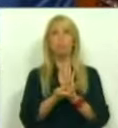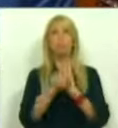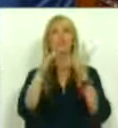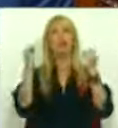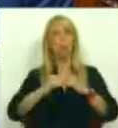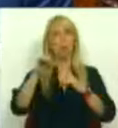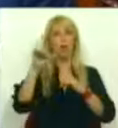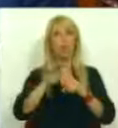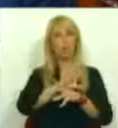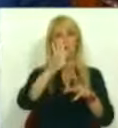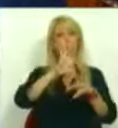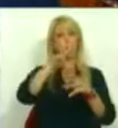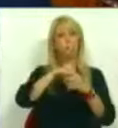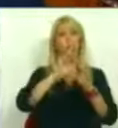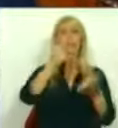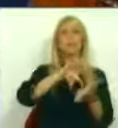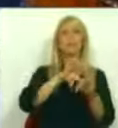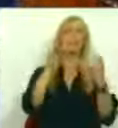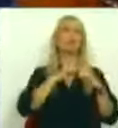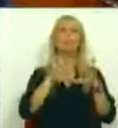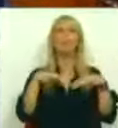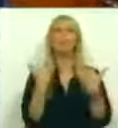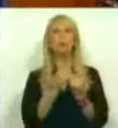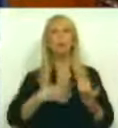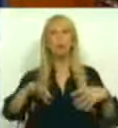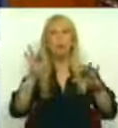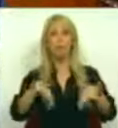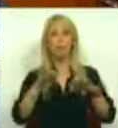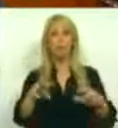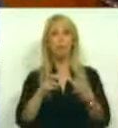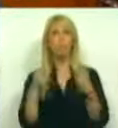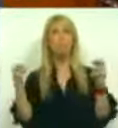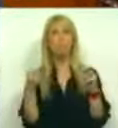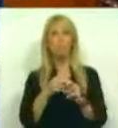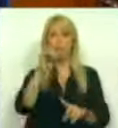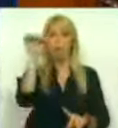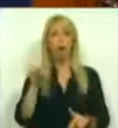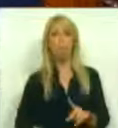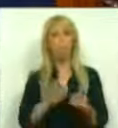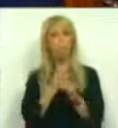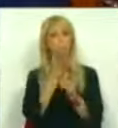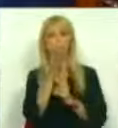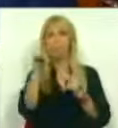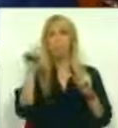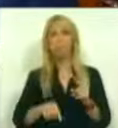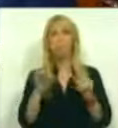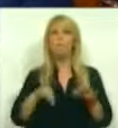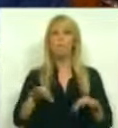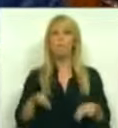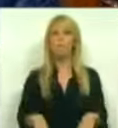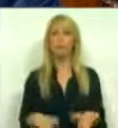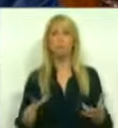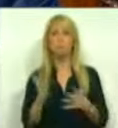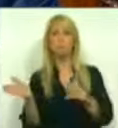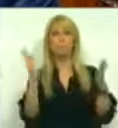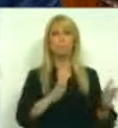também em sede de concertação social, para atacar o problema nas suas duas frentes. Por um lado, estimular